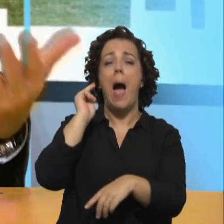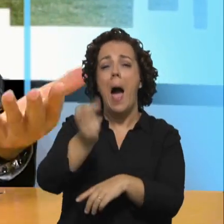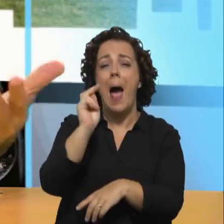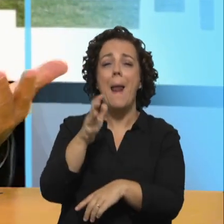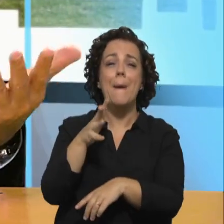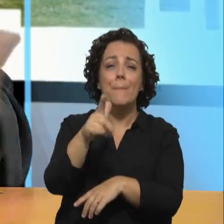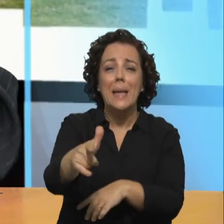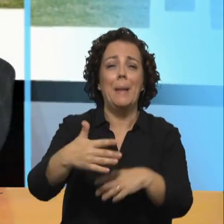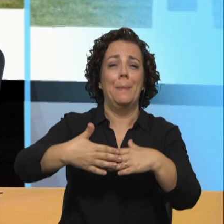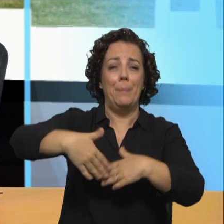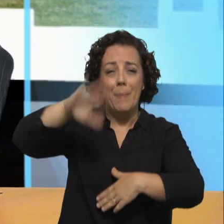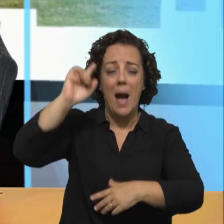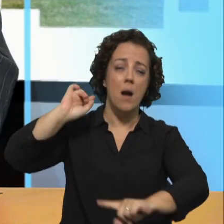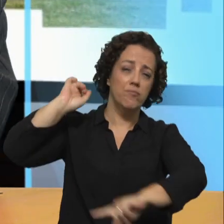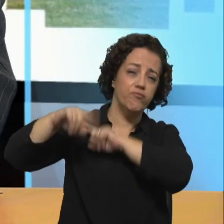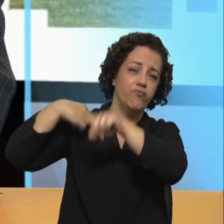têm mediado